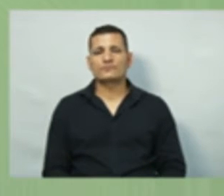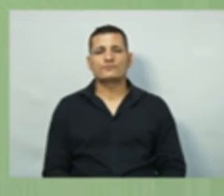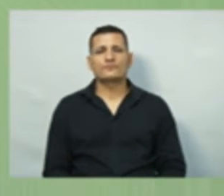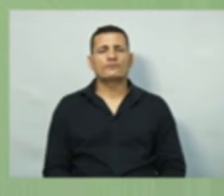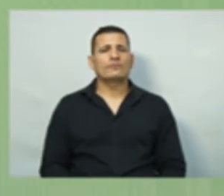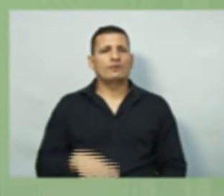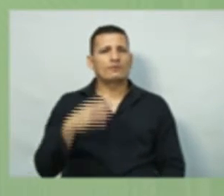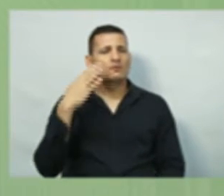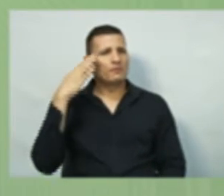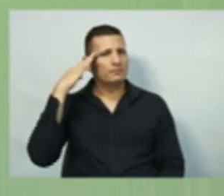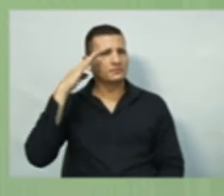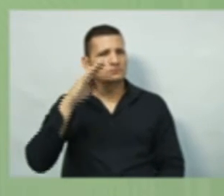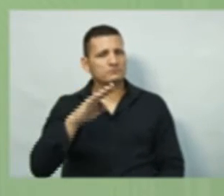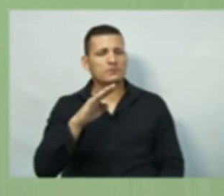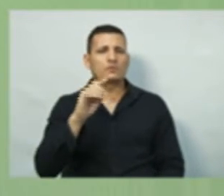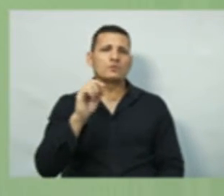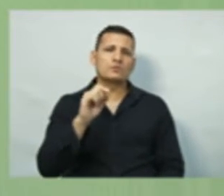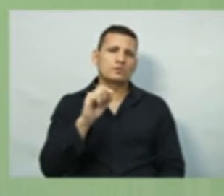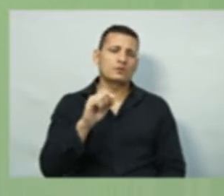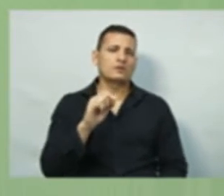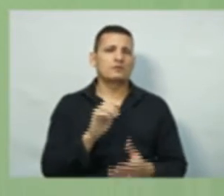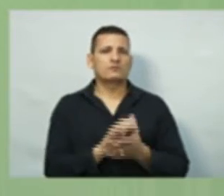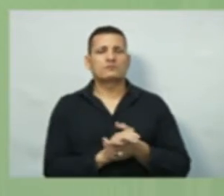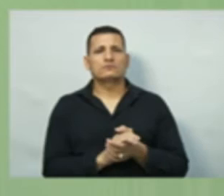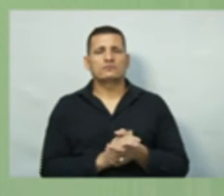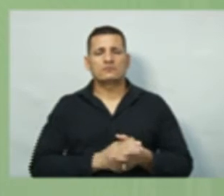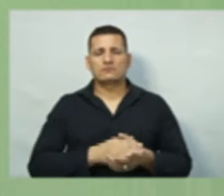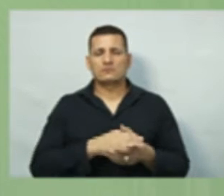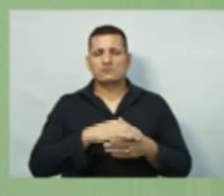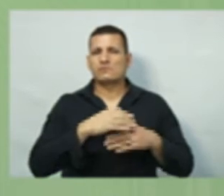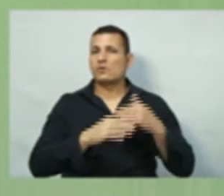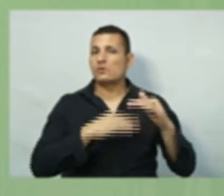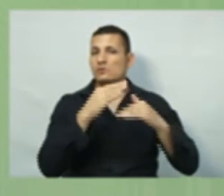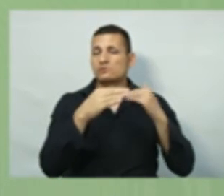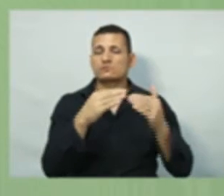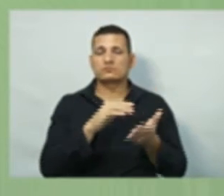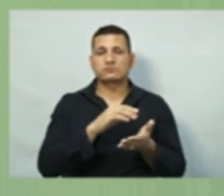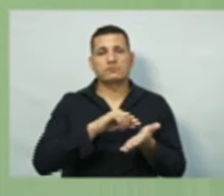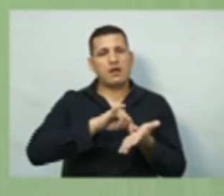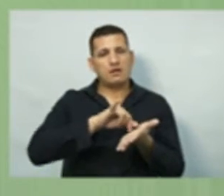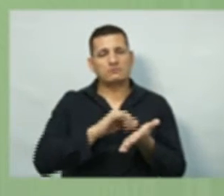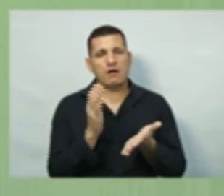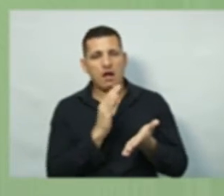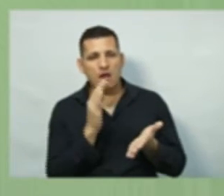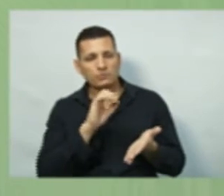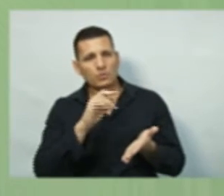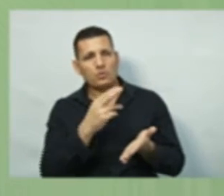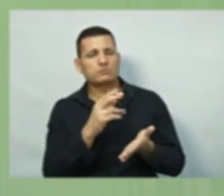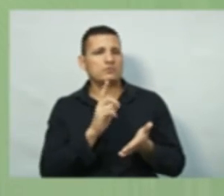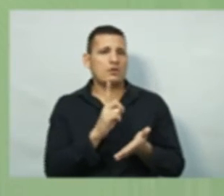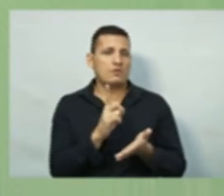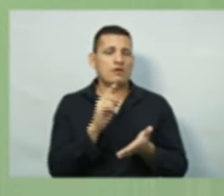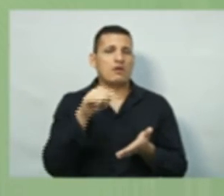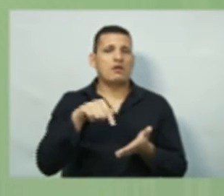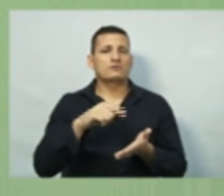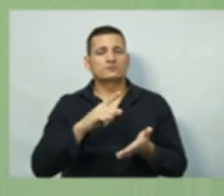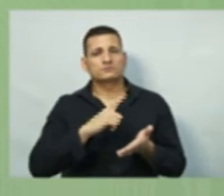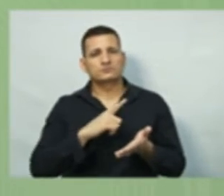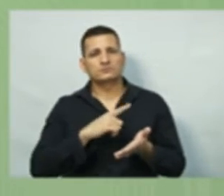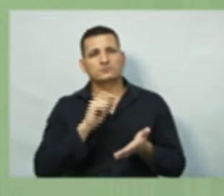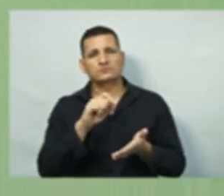determinar a maior ou menor aceleração do desenvolvimento capitalista é a existência ou não de